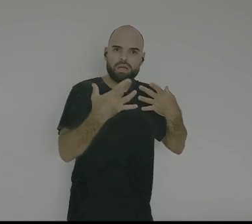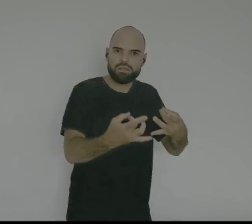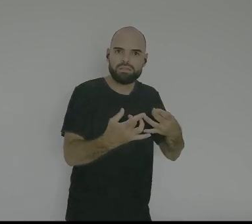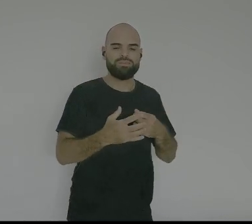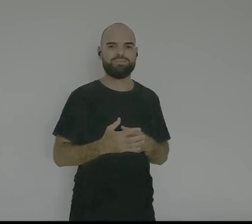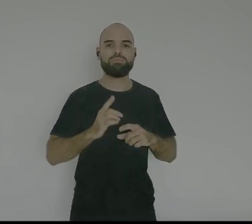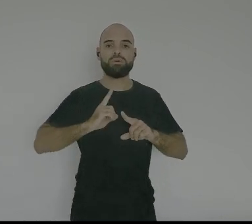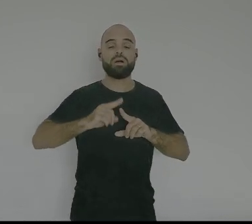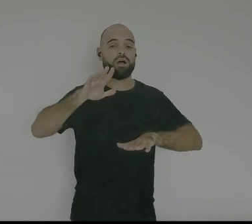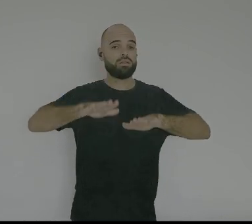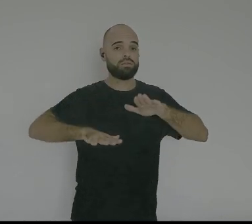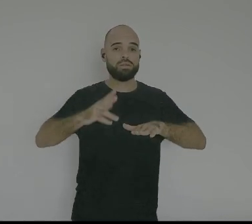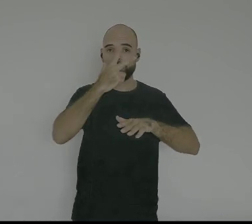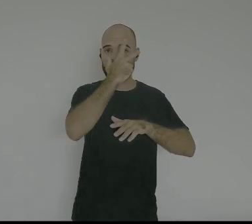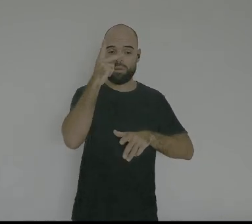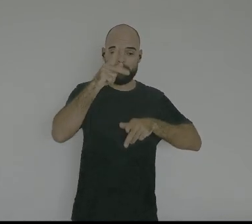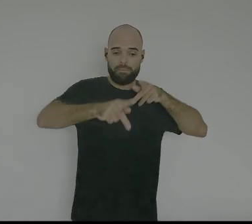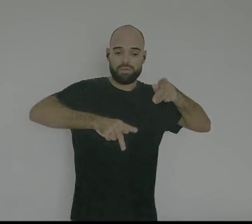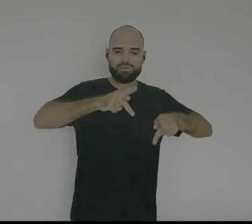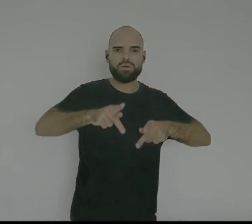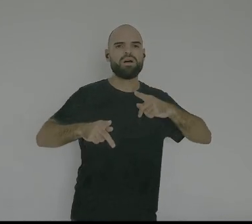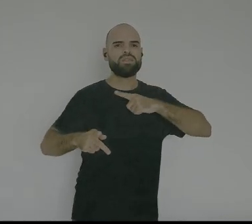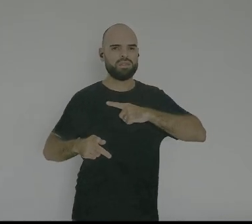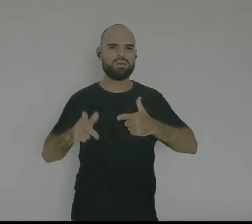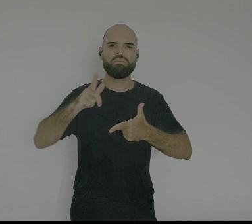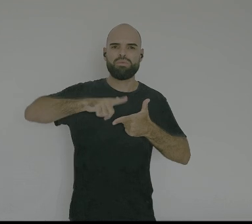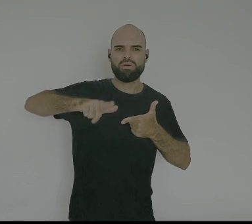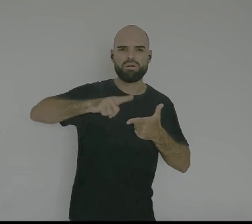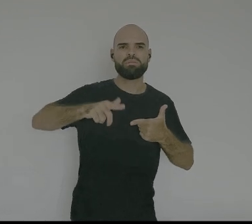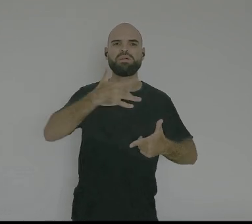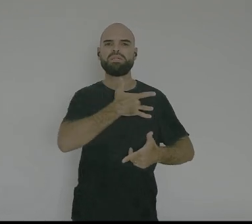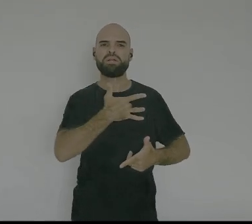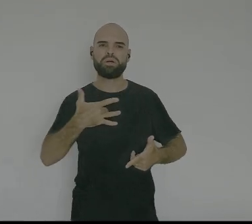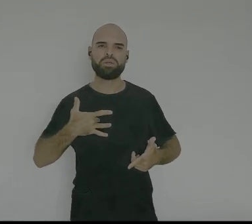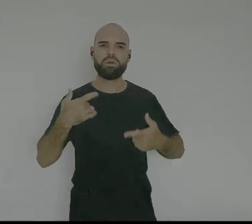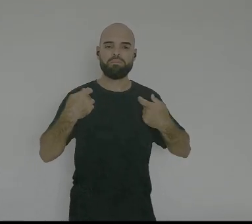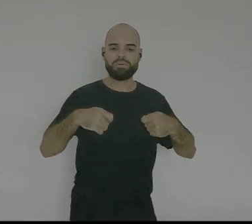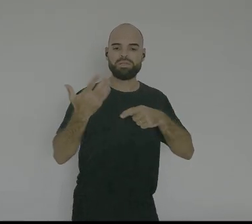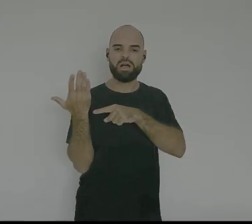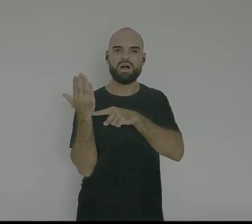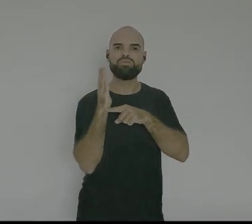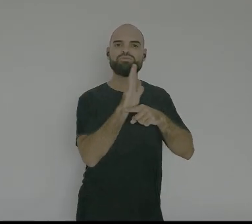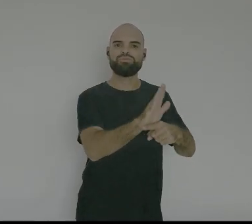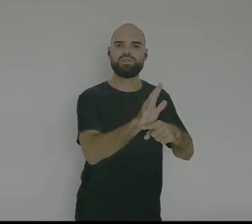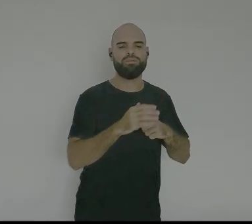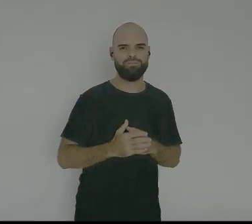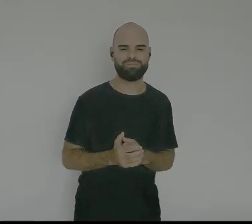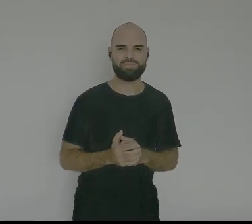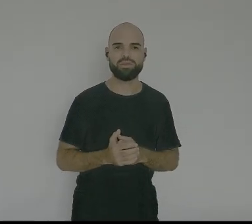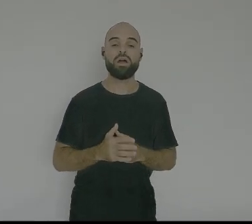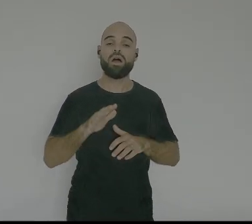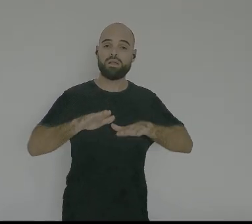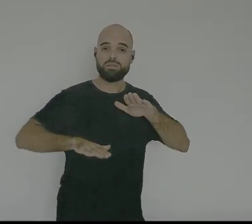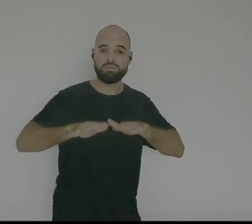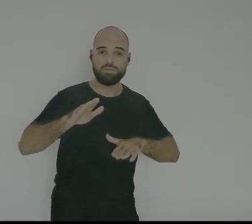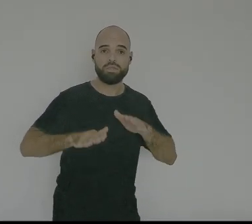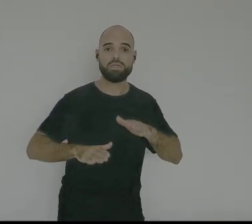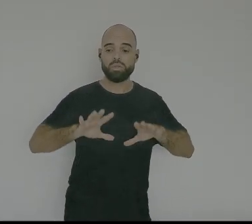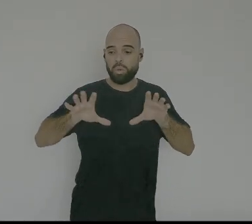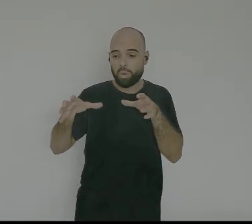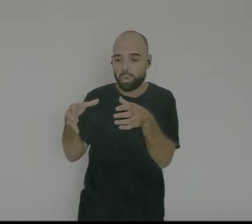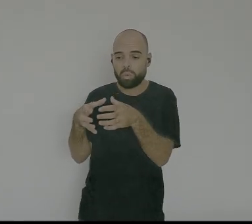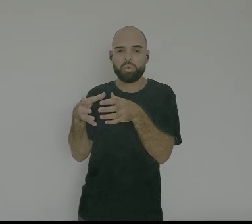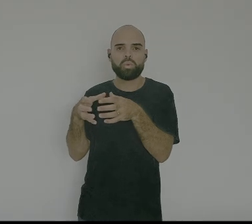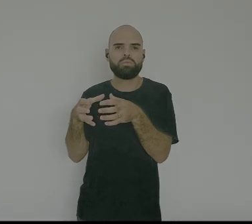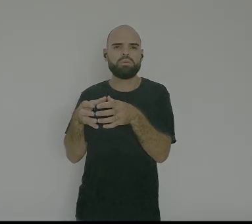população apresenta problemas complexos, os problemas de saúde são wicked problems, né? E as organizações